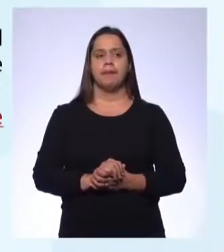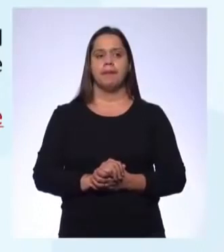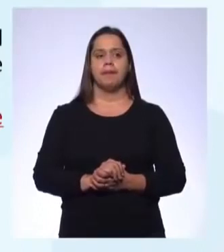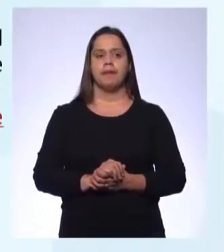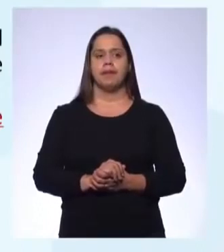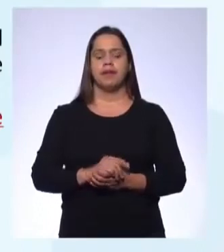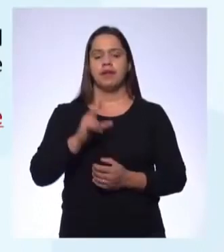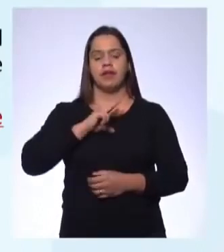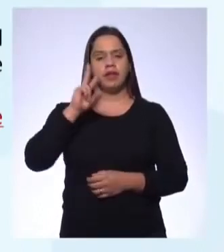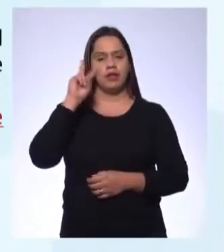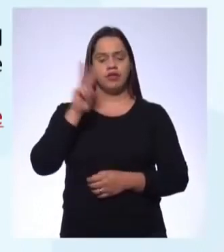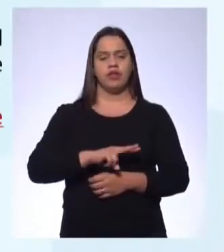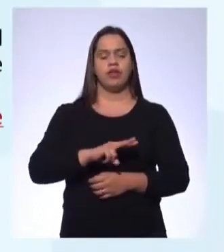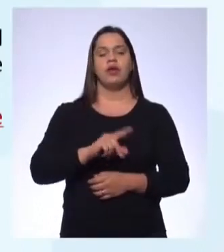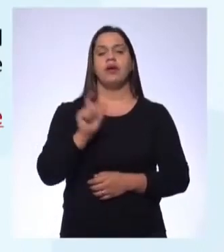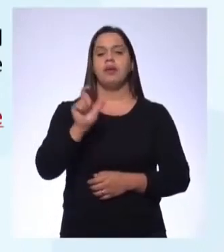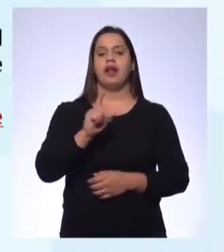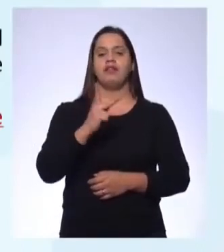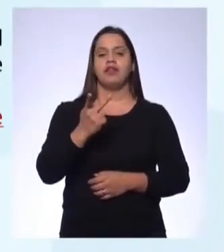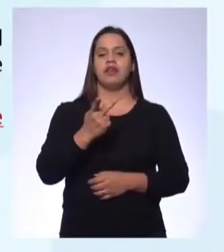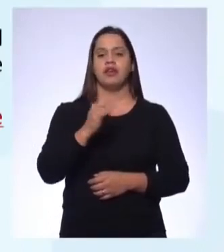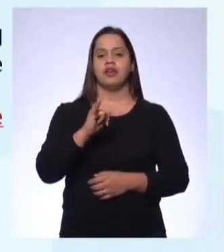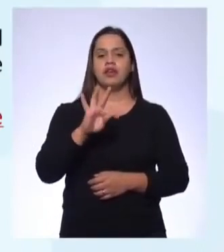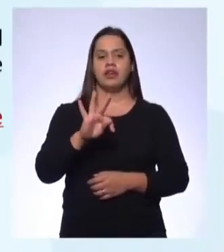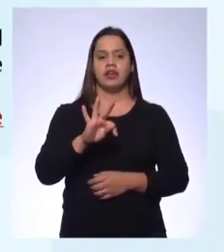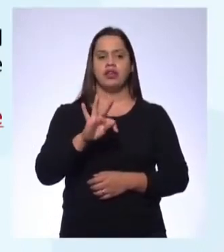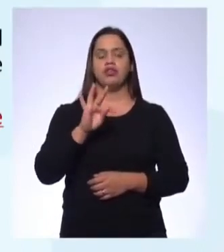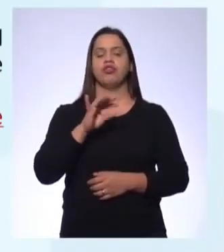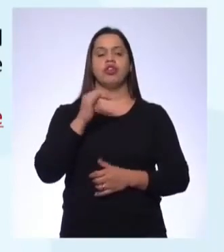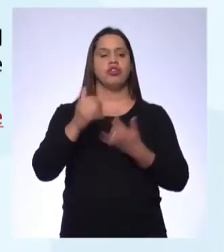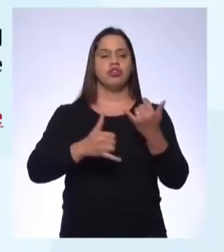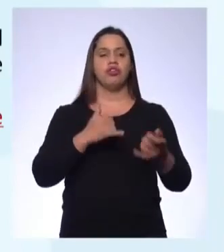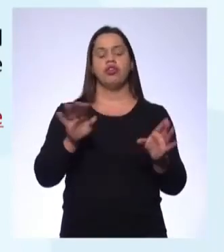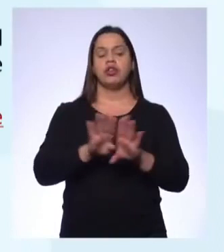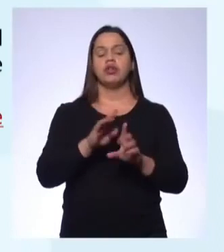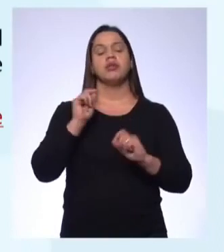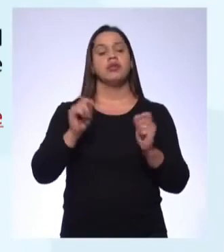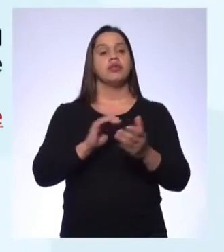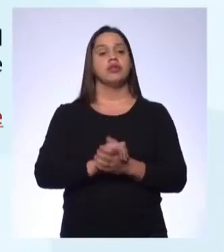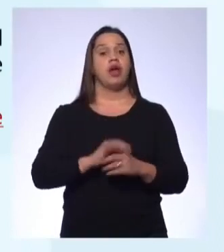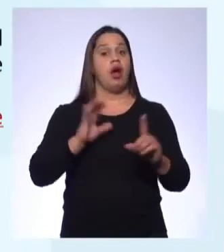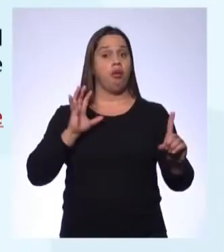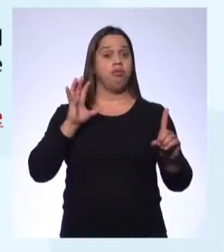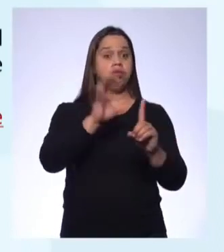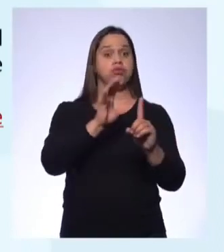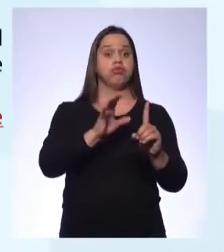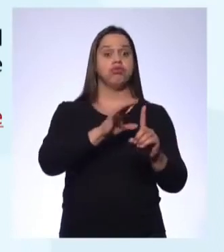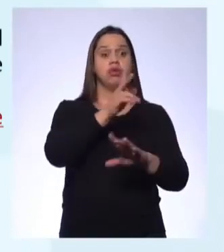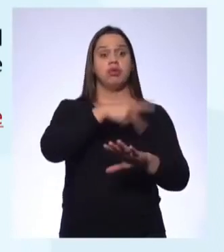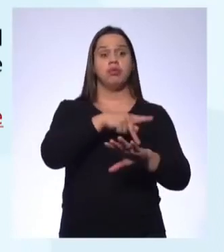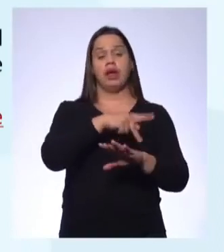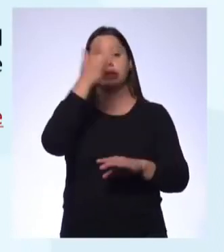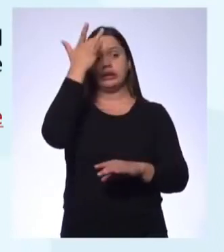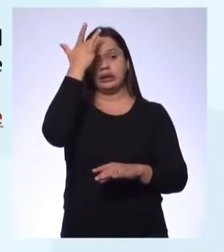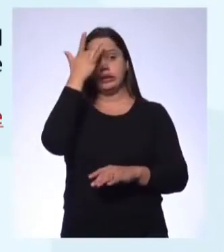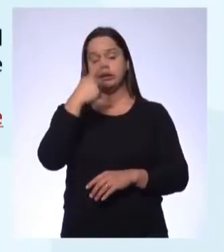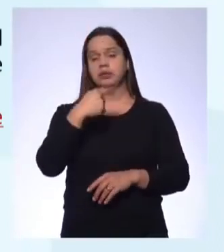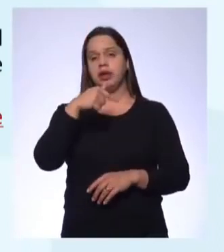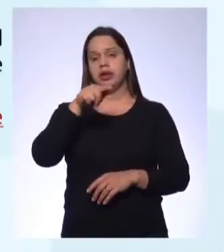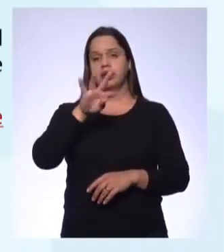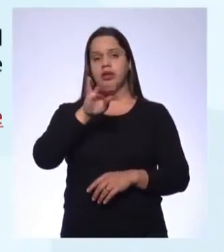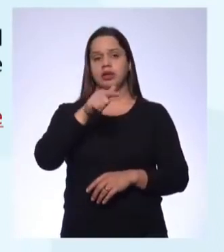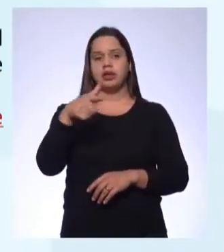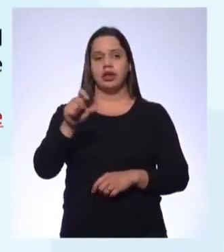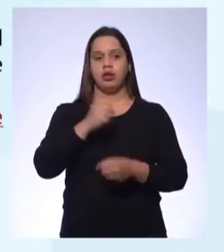também, né? Que aí, aqui nesse sentido, quer dizer atingir. It hit India and Pakistan in 1970. Aí na quarta linha,